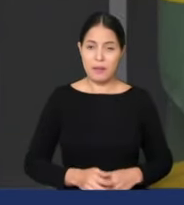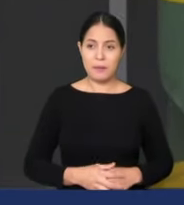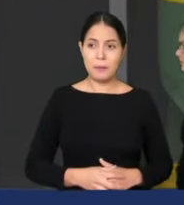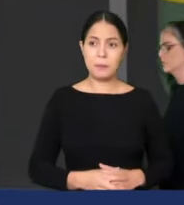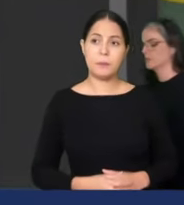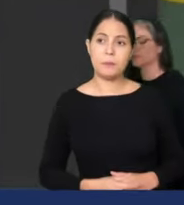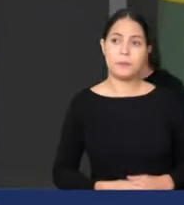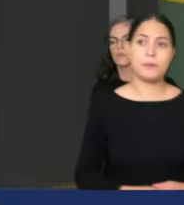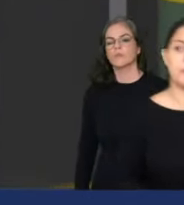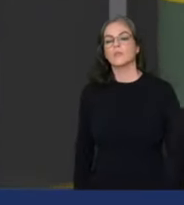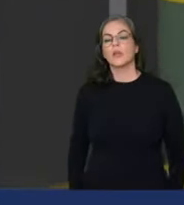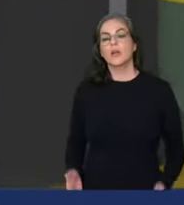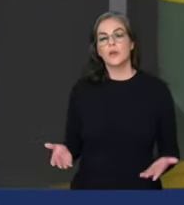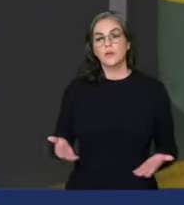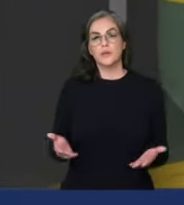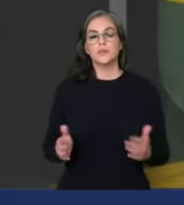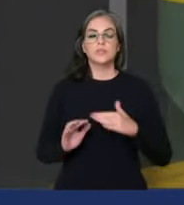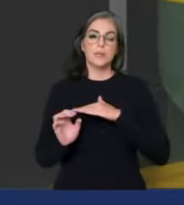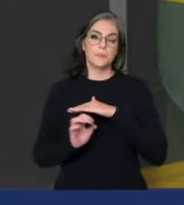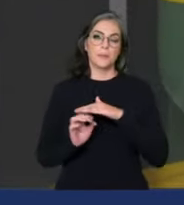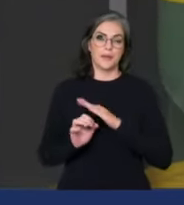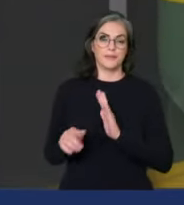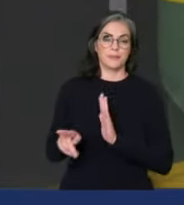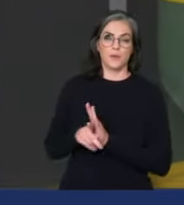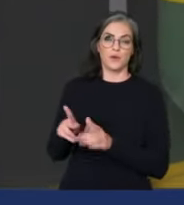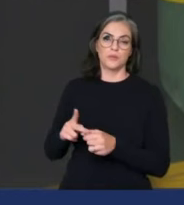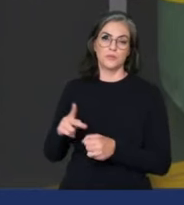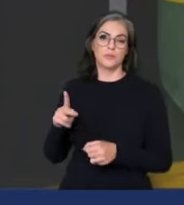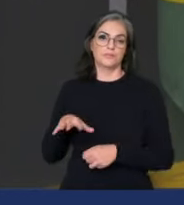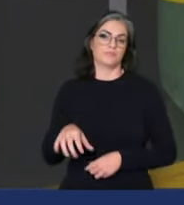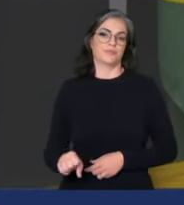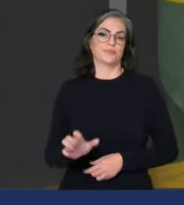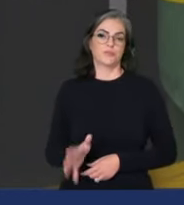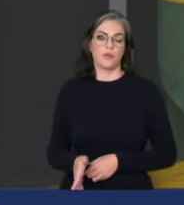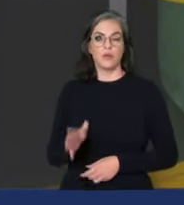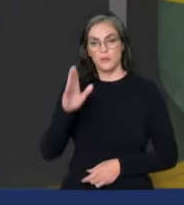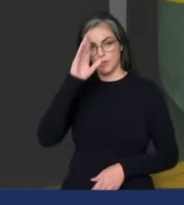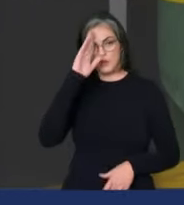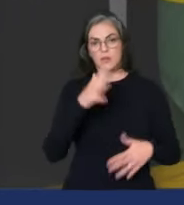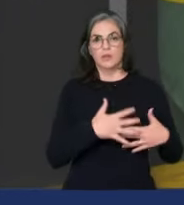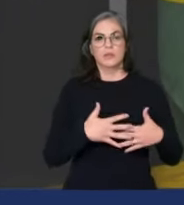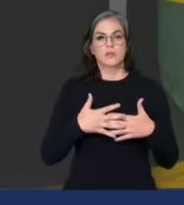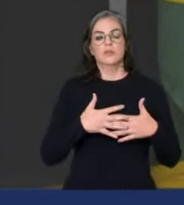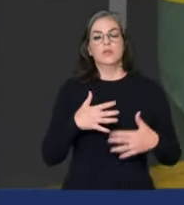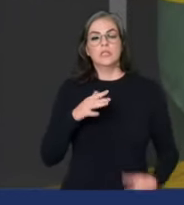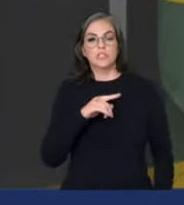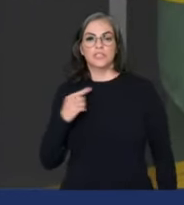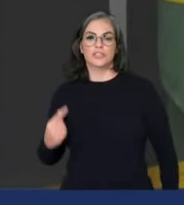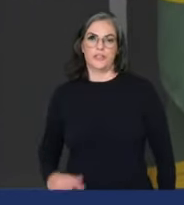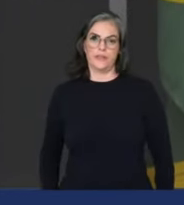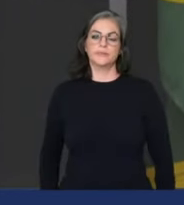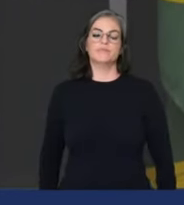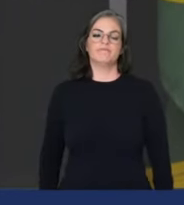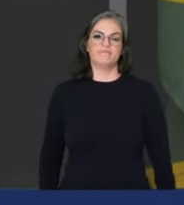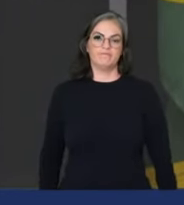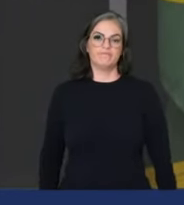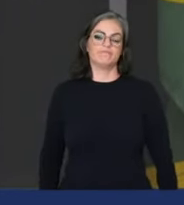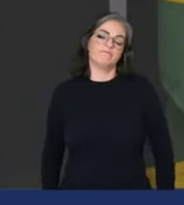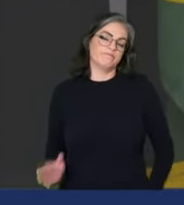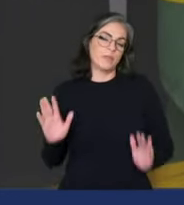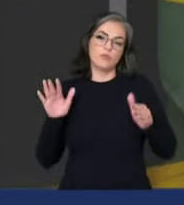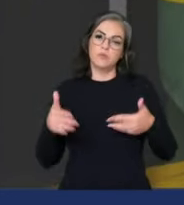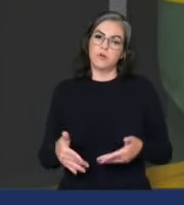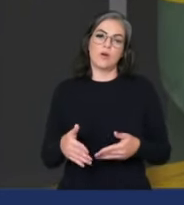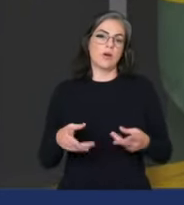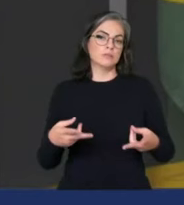empresas petrolíferas, principalmente estadunidenses e chinesas, que se voltaram para o Atlântico Sul,